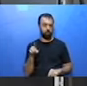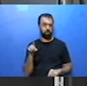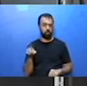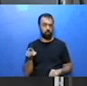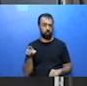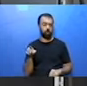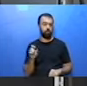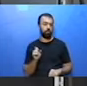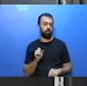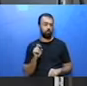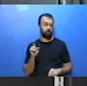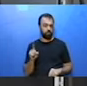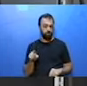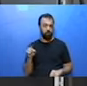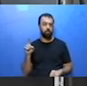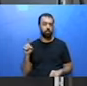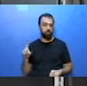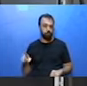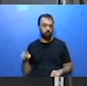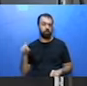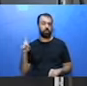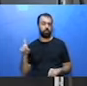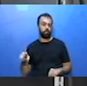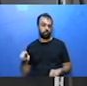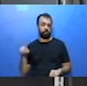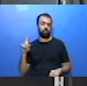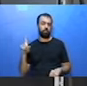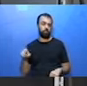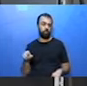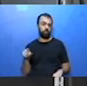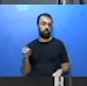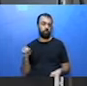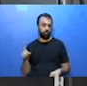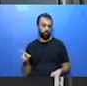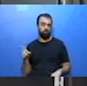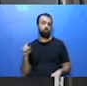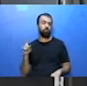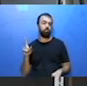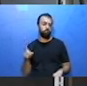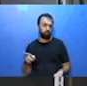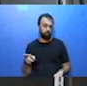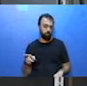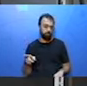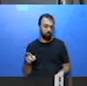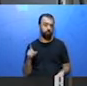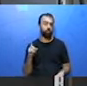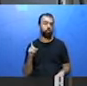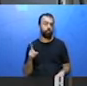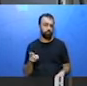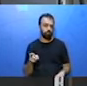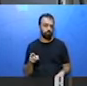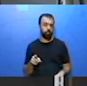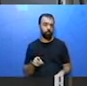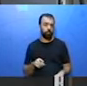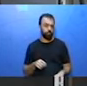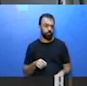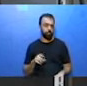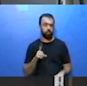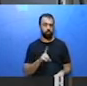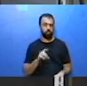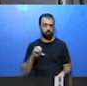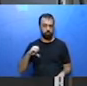nove dez 11 12 13 14 15 16 17 18